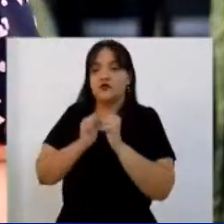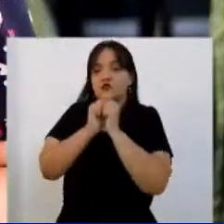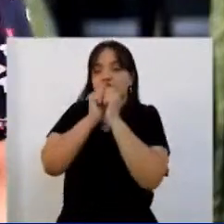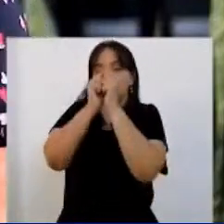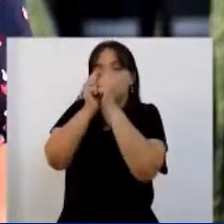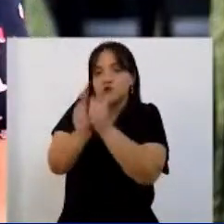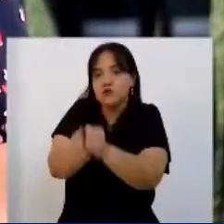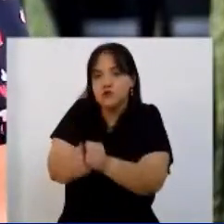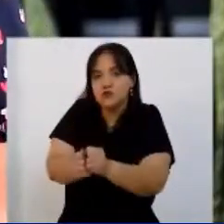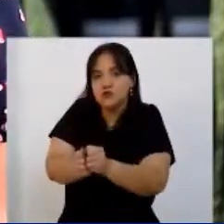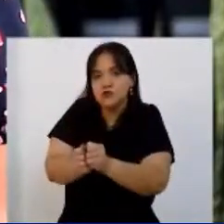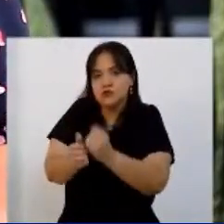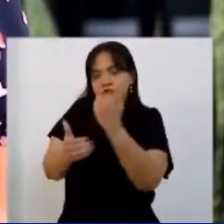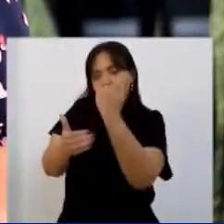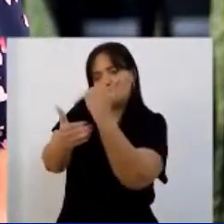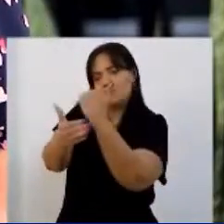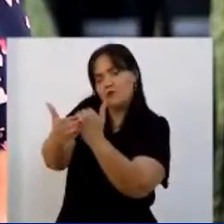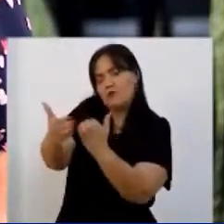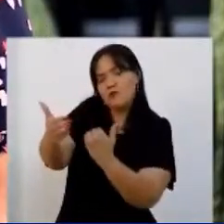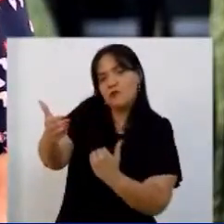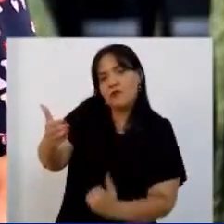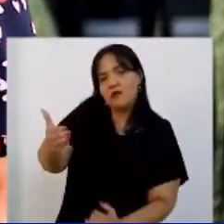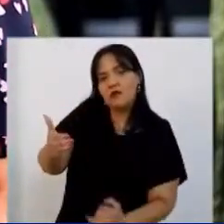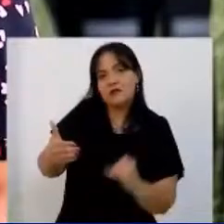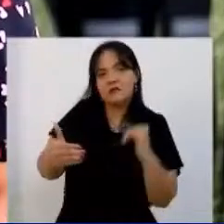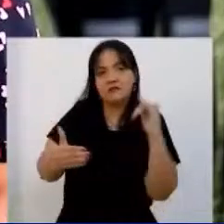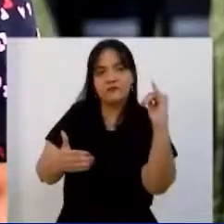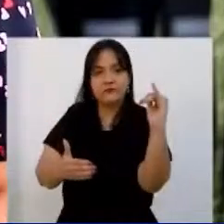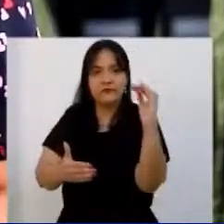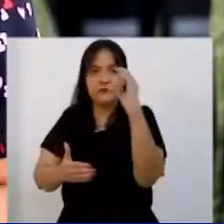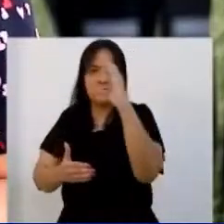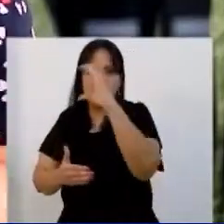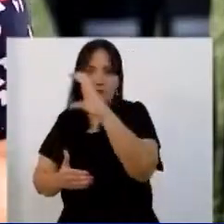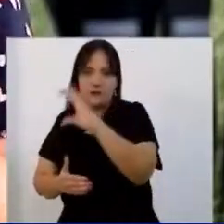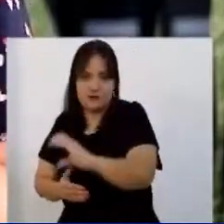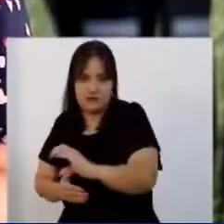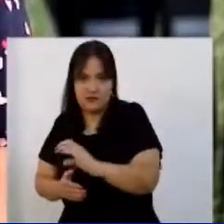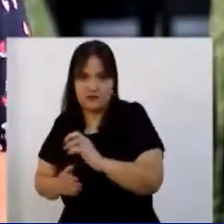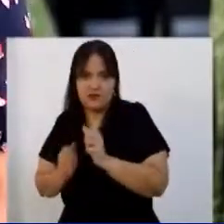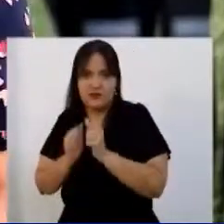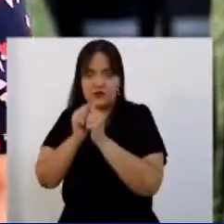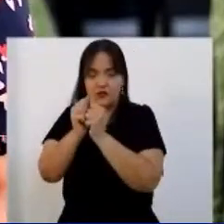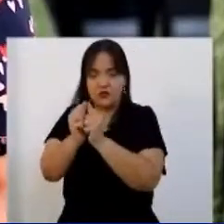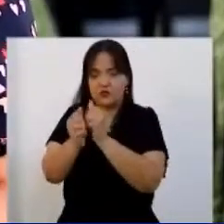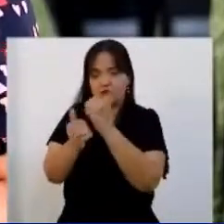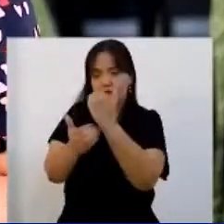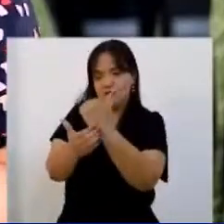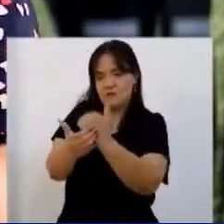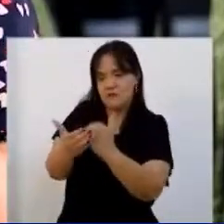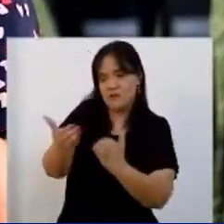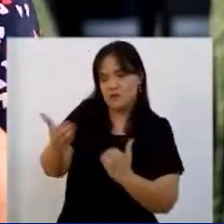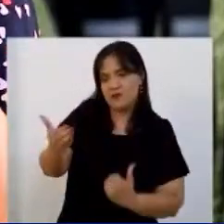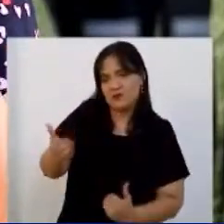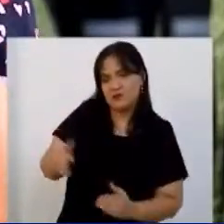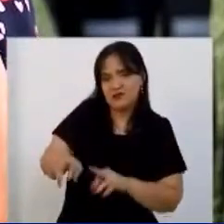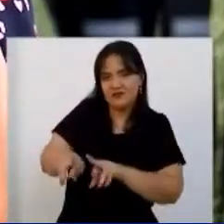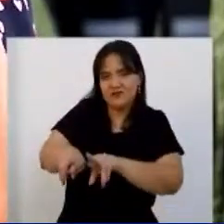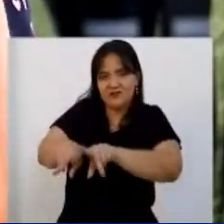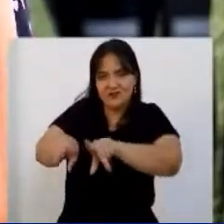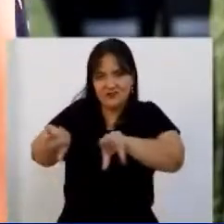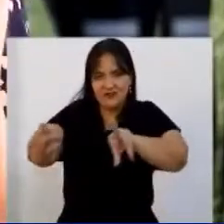então estar em um programa de iniciação científica, participar dos